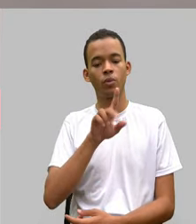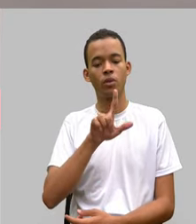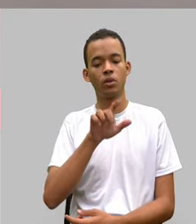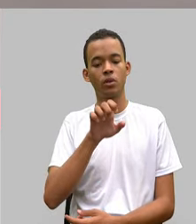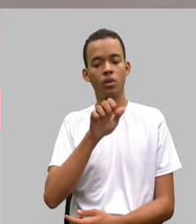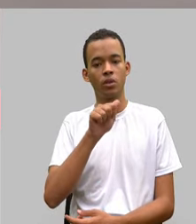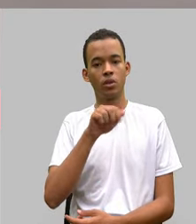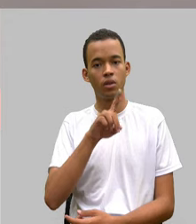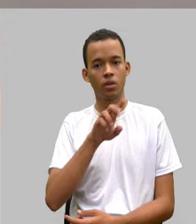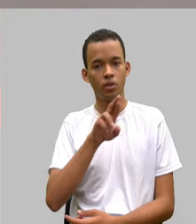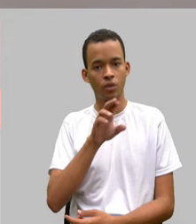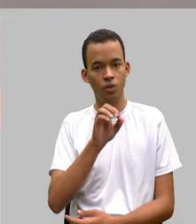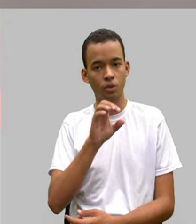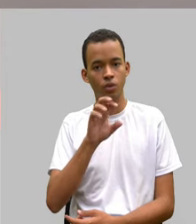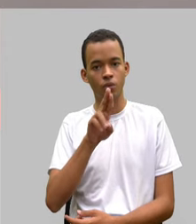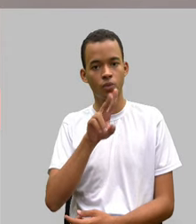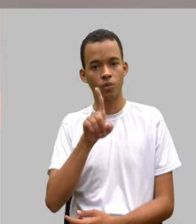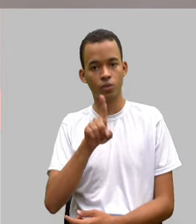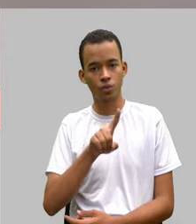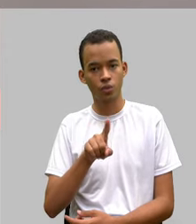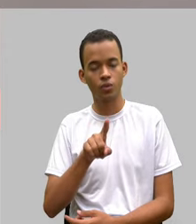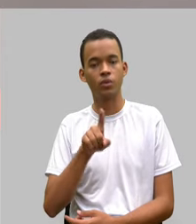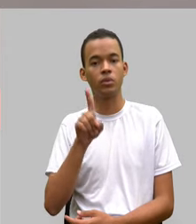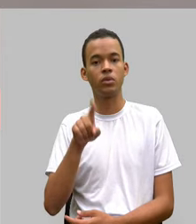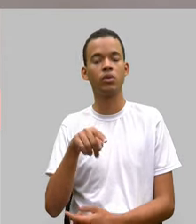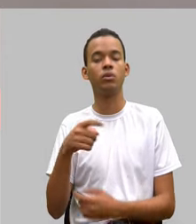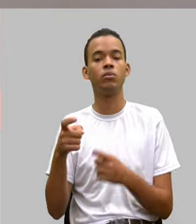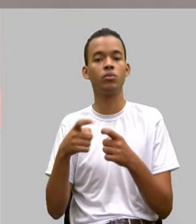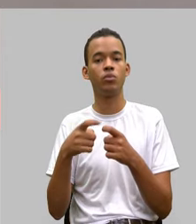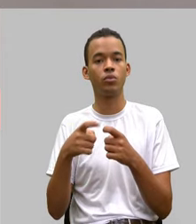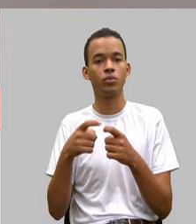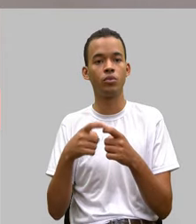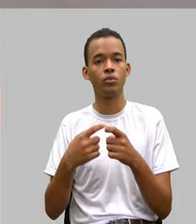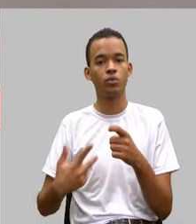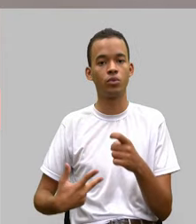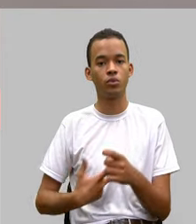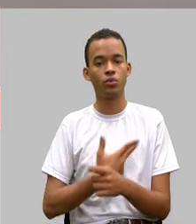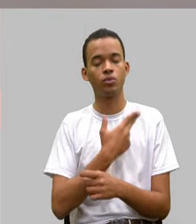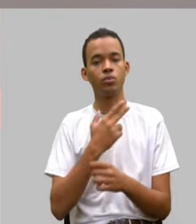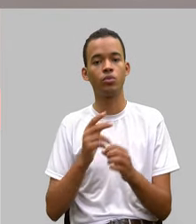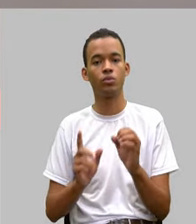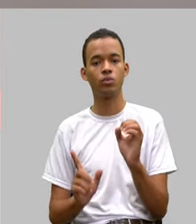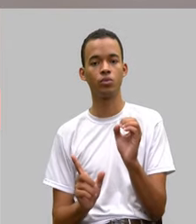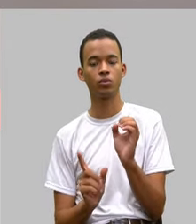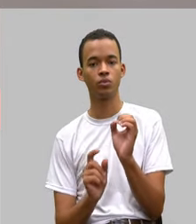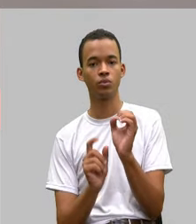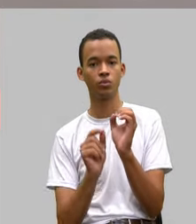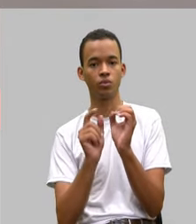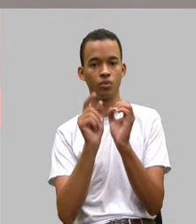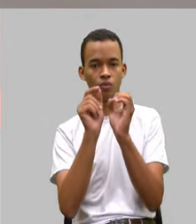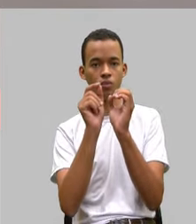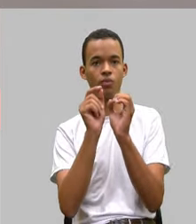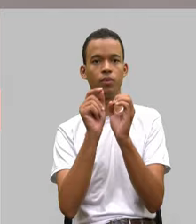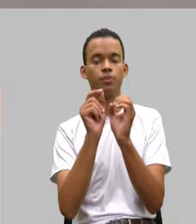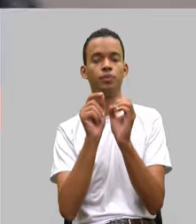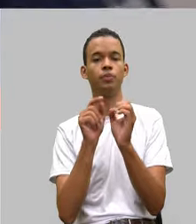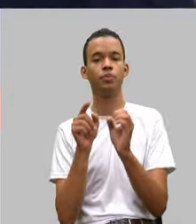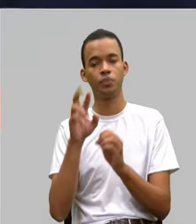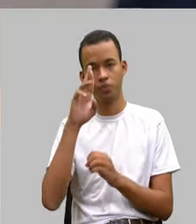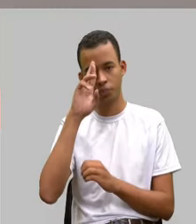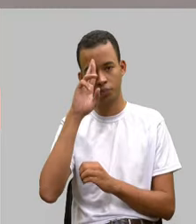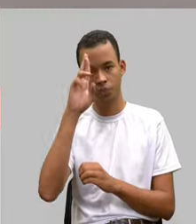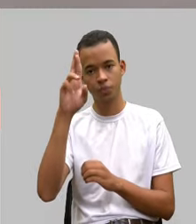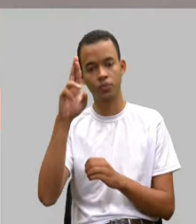Silva médico cirurgião oncologista mastologista e diretor médico científico da